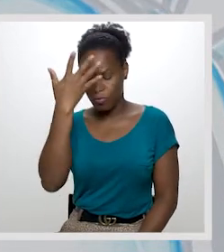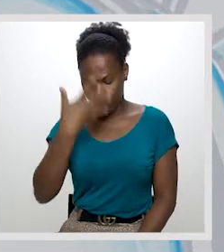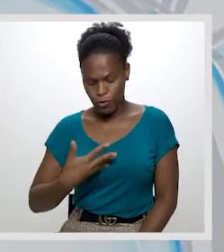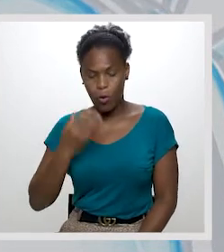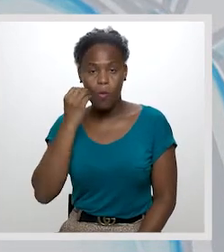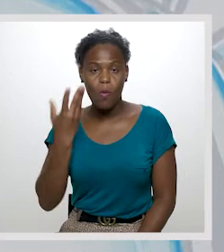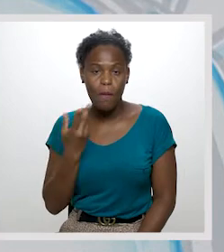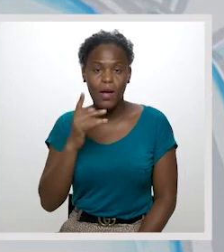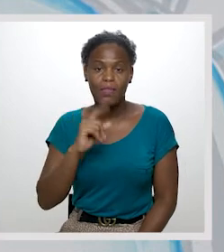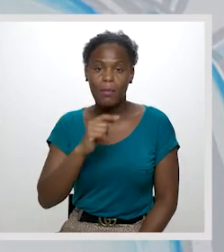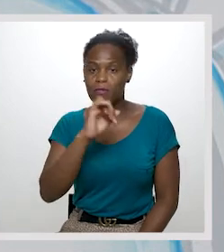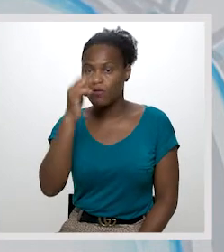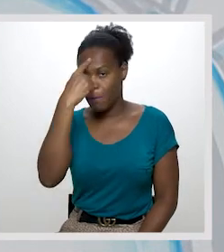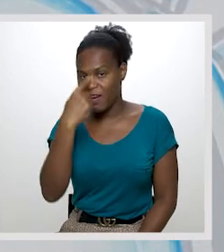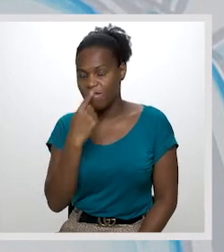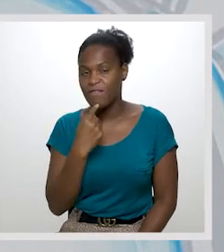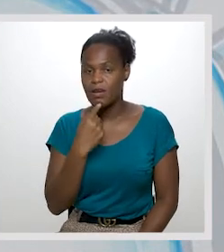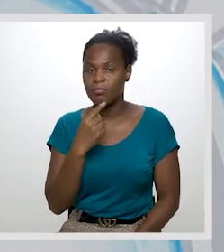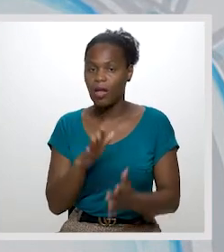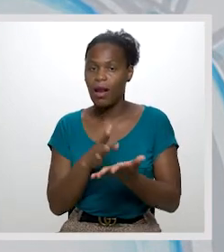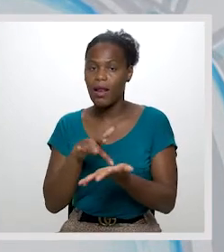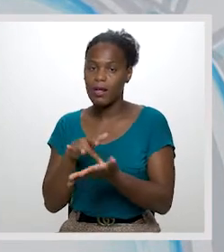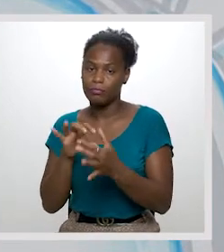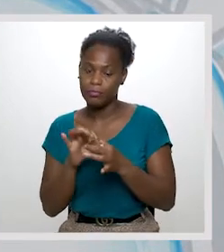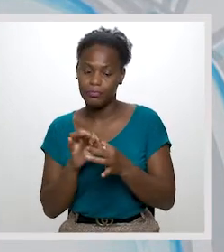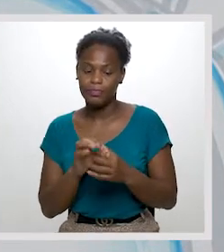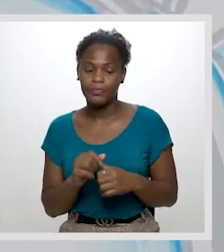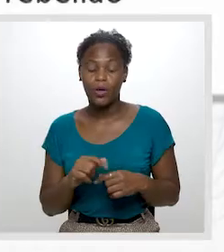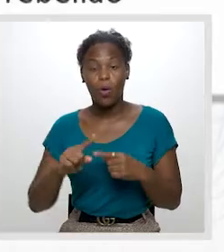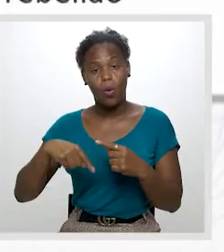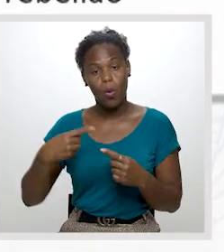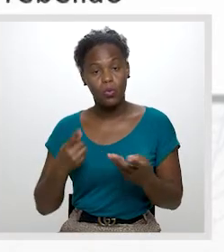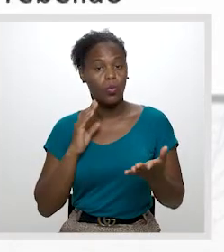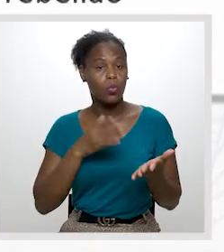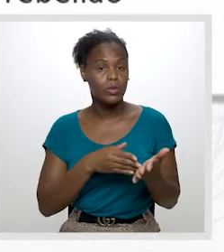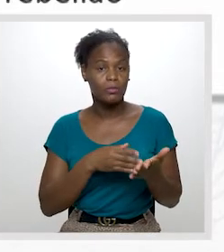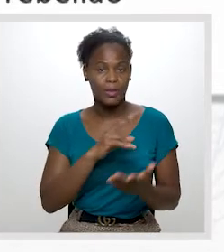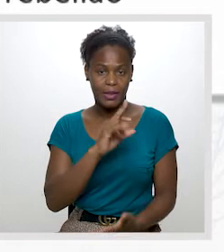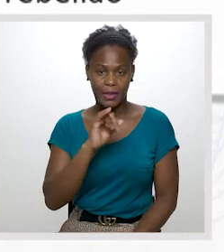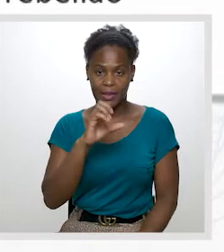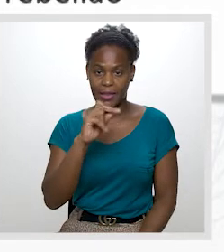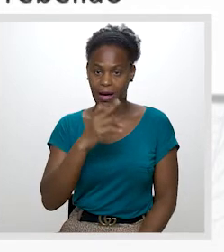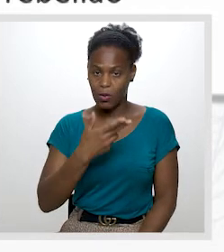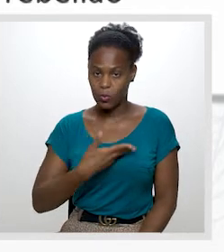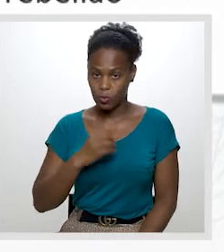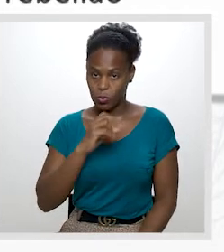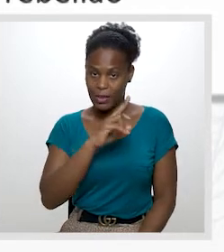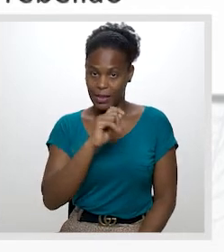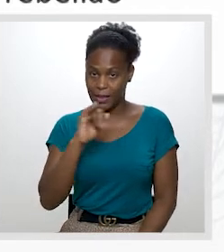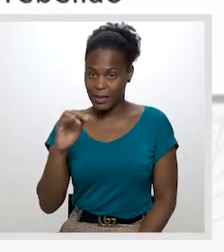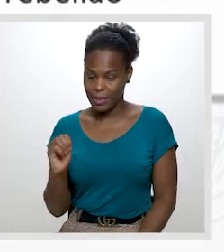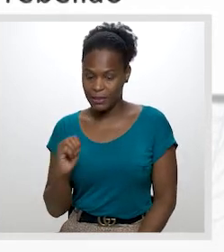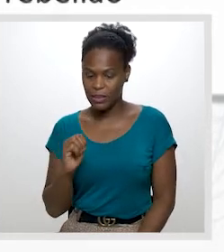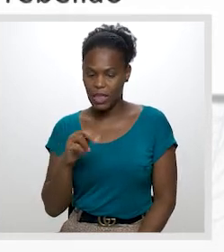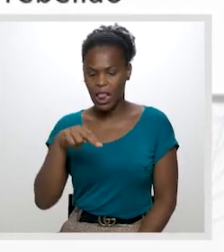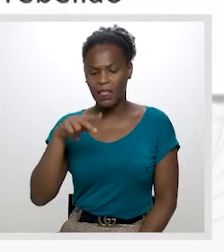e também o seu perfil literário. E o último, Ricardo Reis,